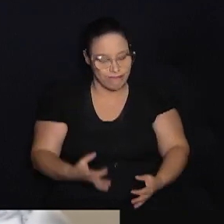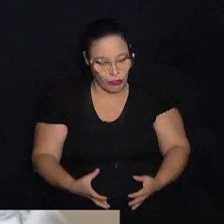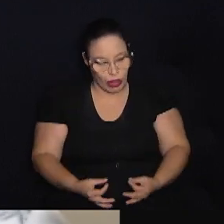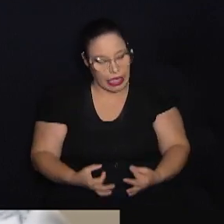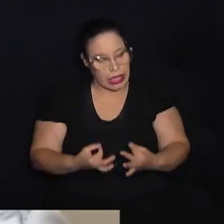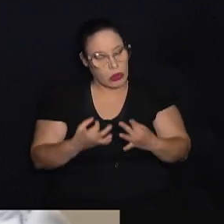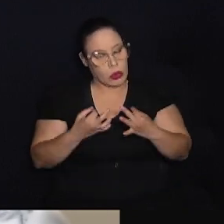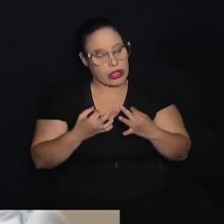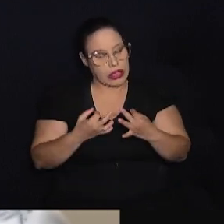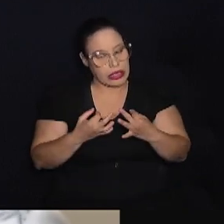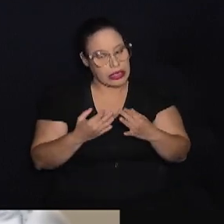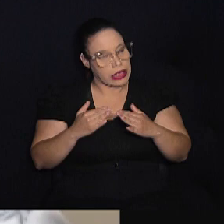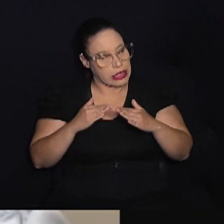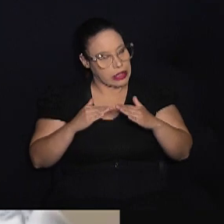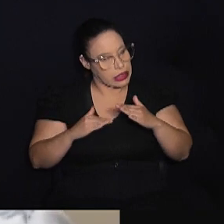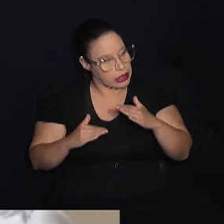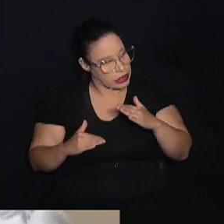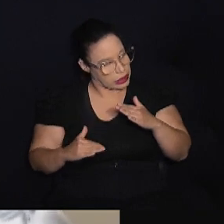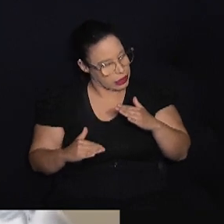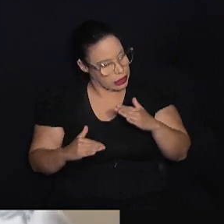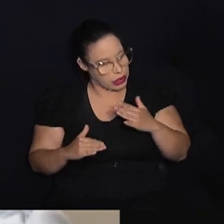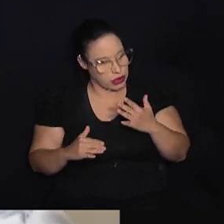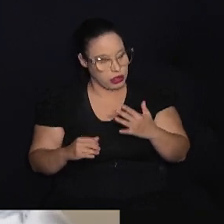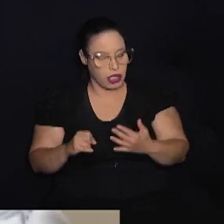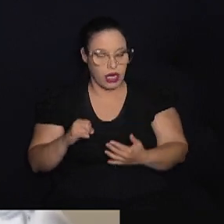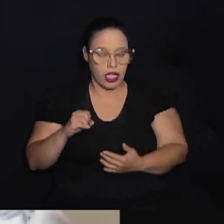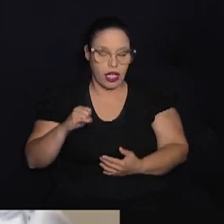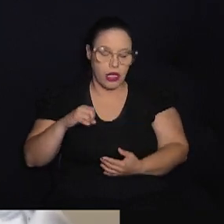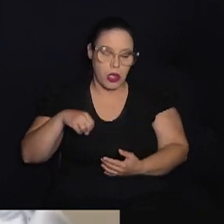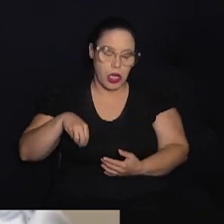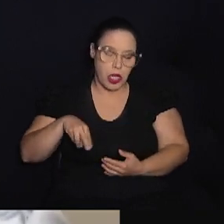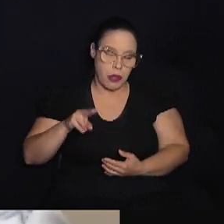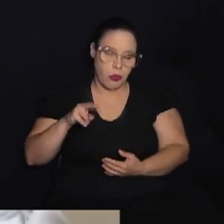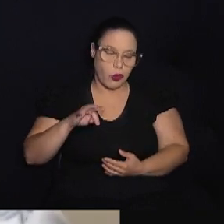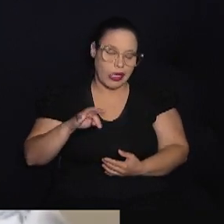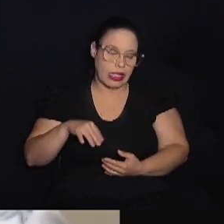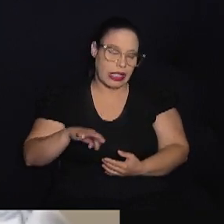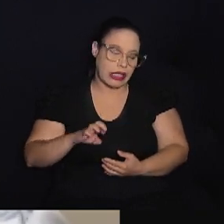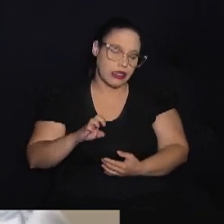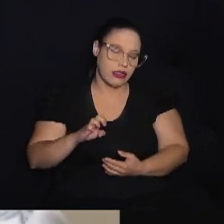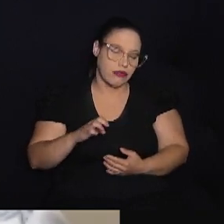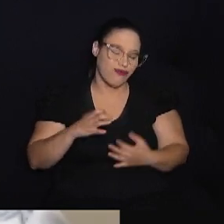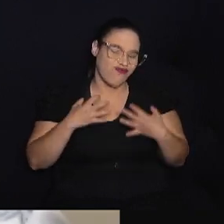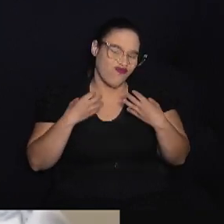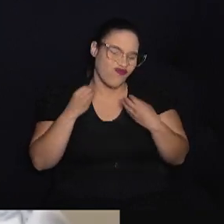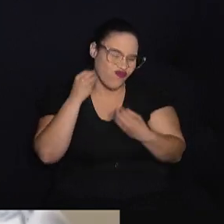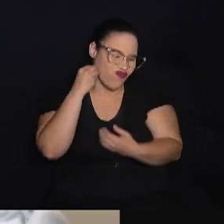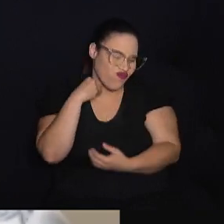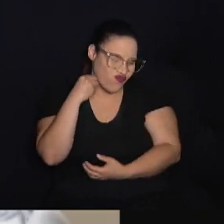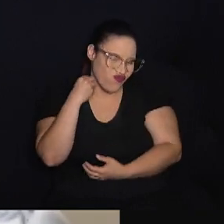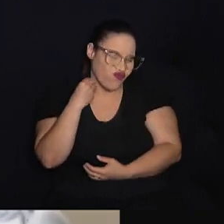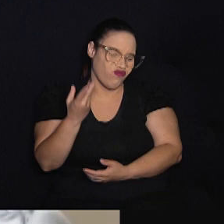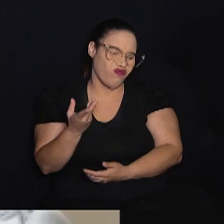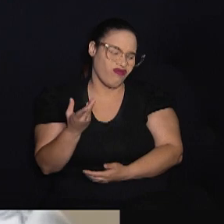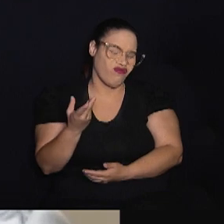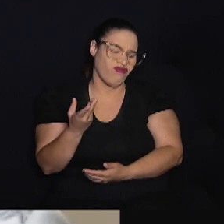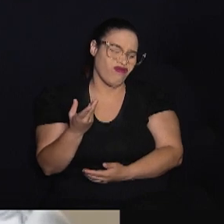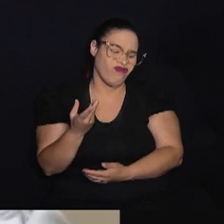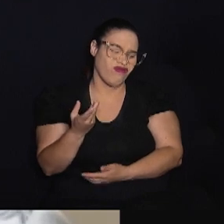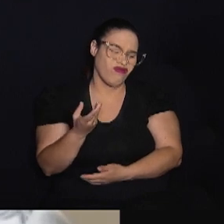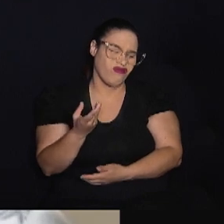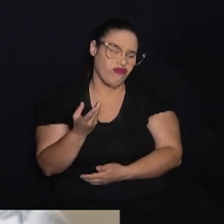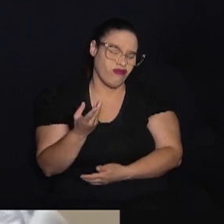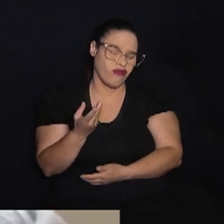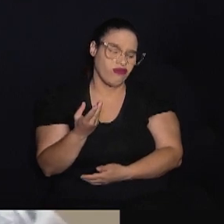tumor. Acaba diminuindo a própria imunidade, né? Acaba ficando mais fraco, mais frágil e